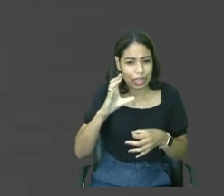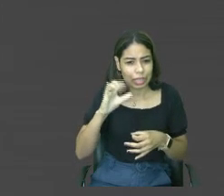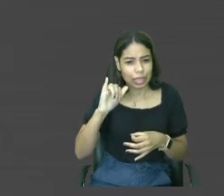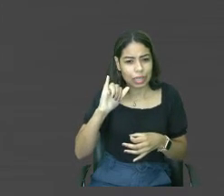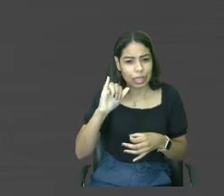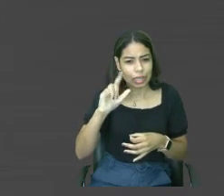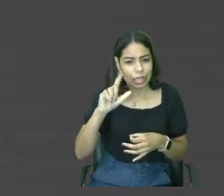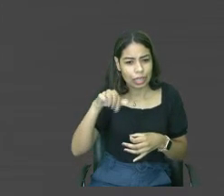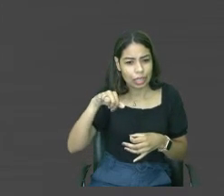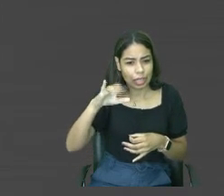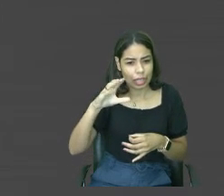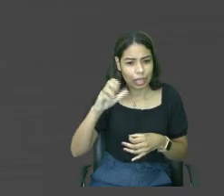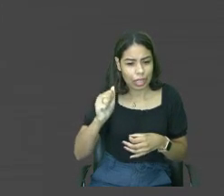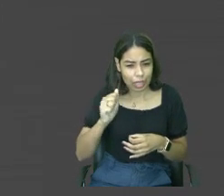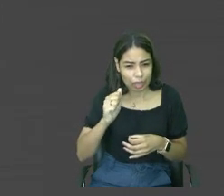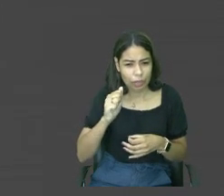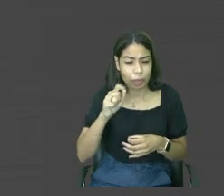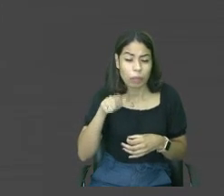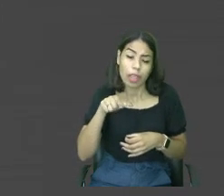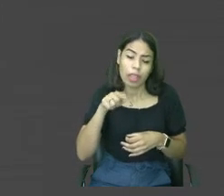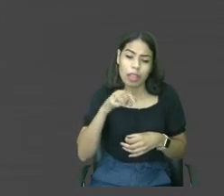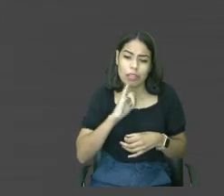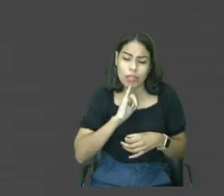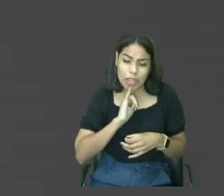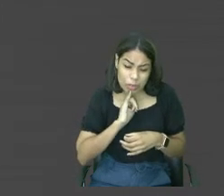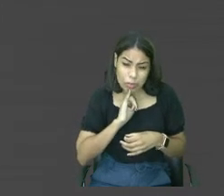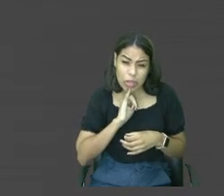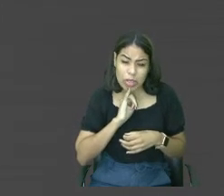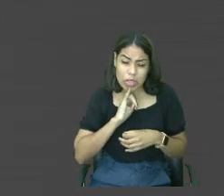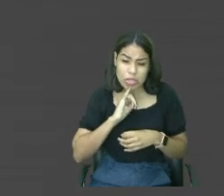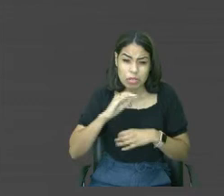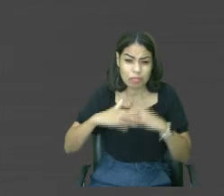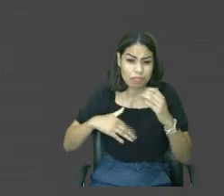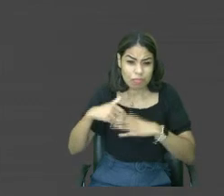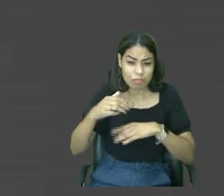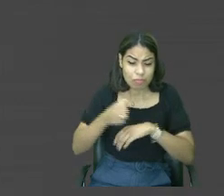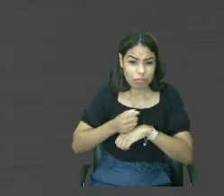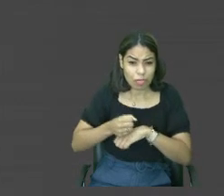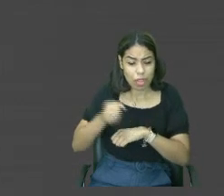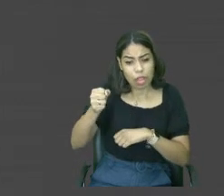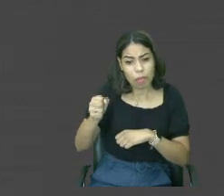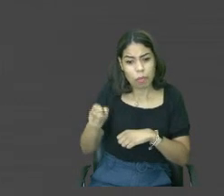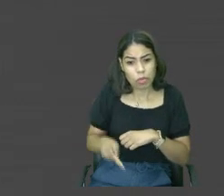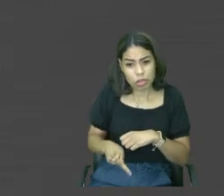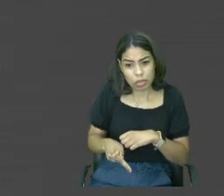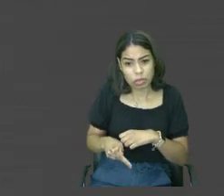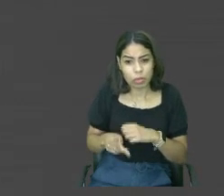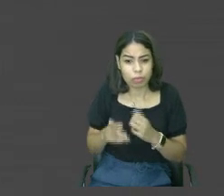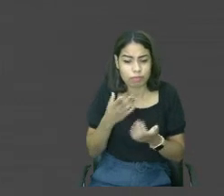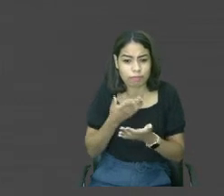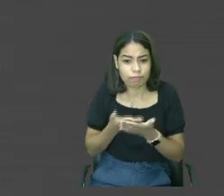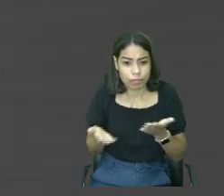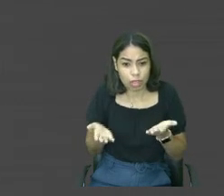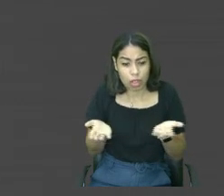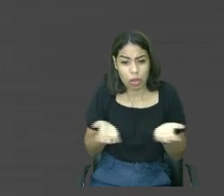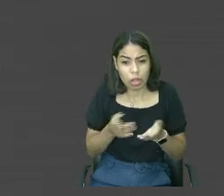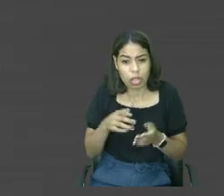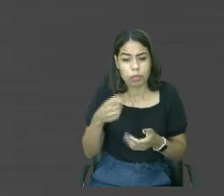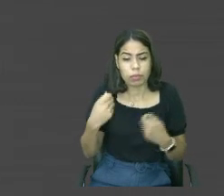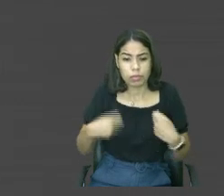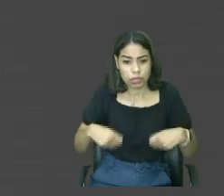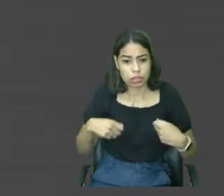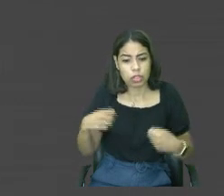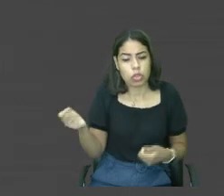profissional que se aposentou, né? E agora a gente já está fazendo a recolocação desse profissional na